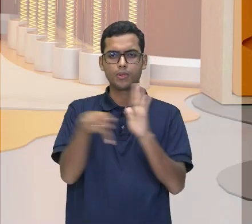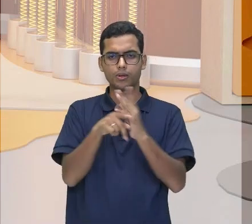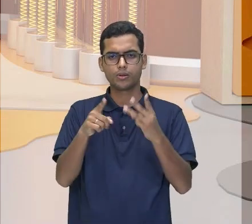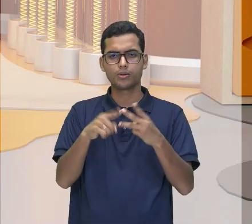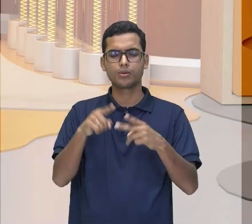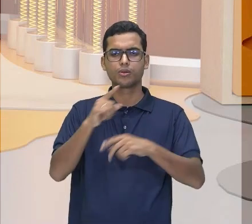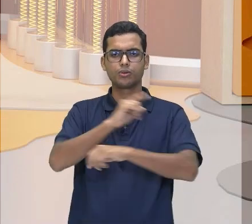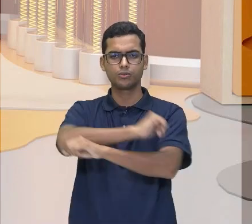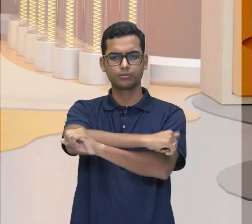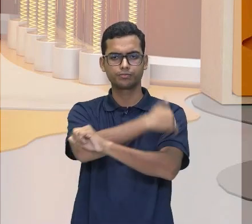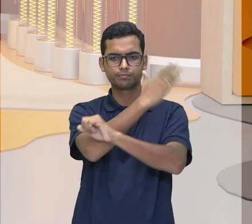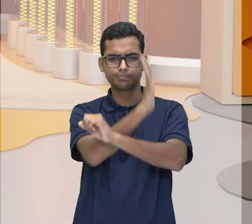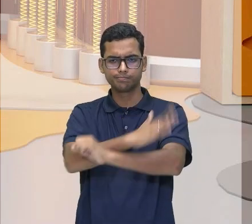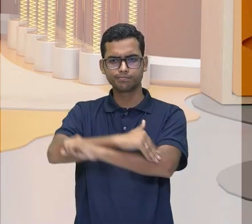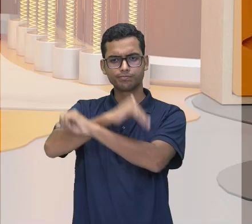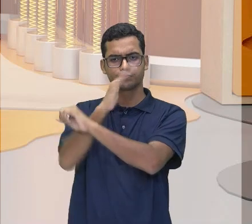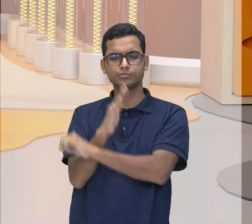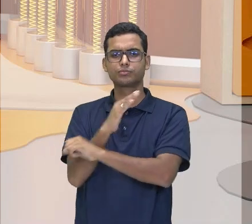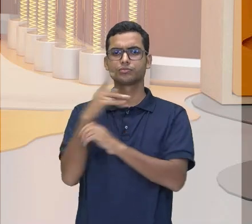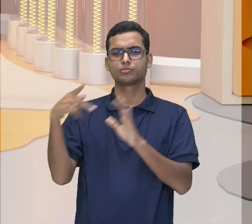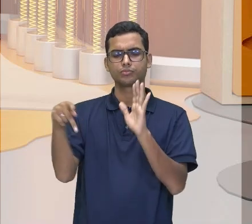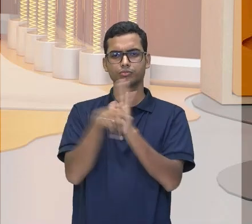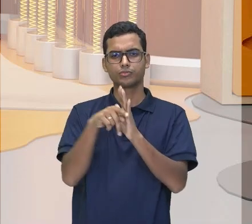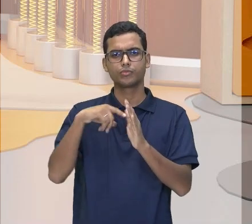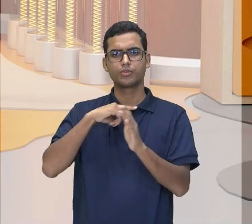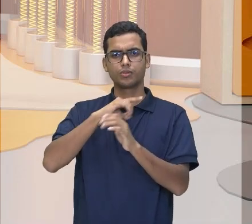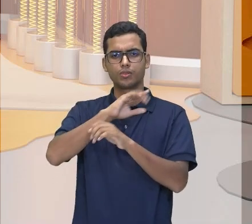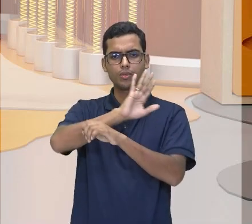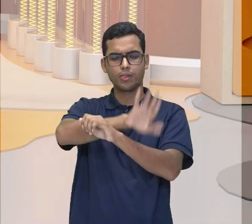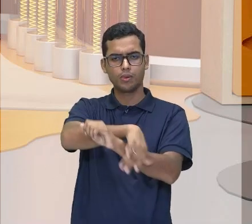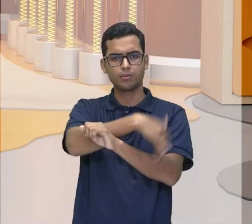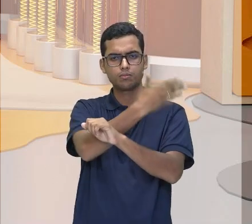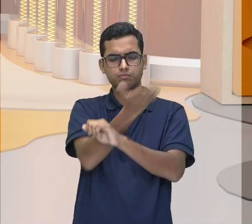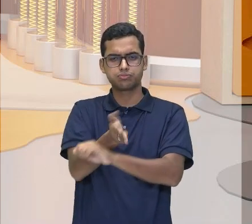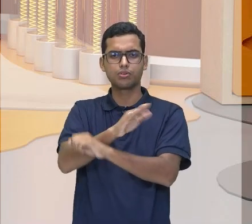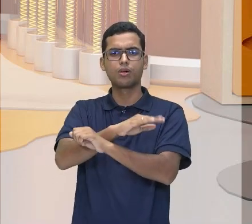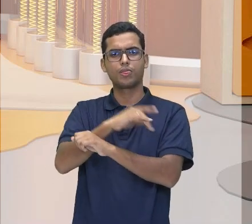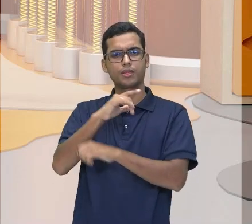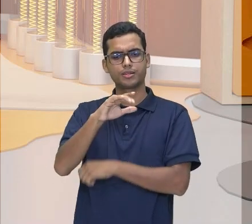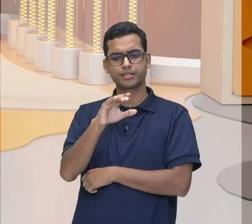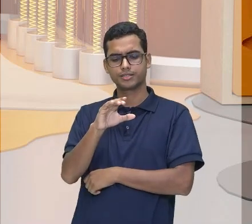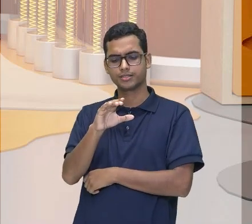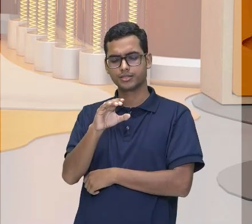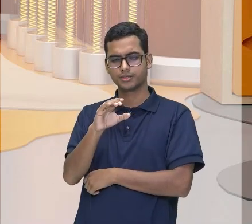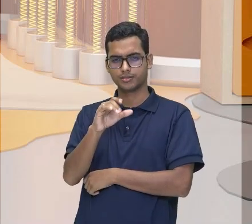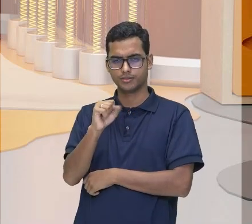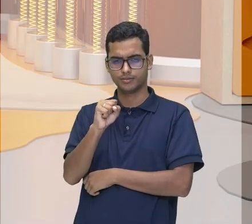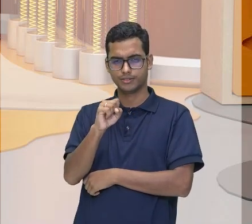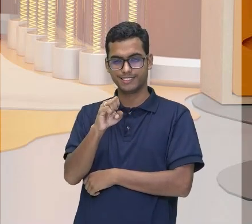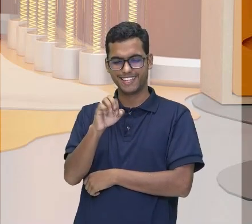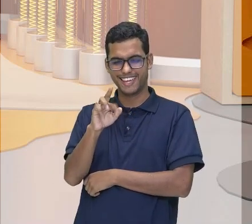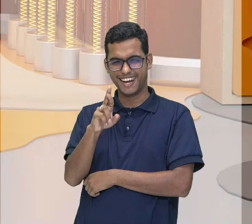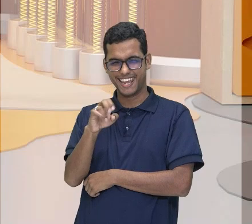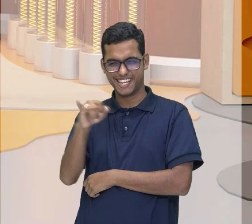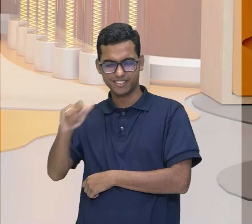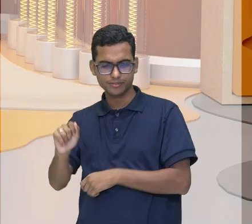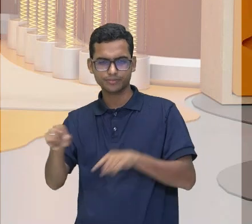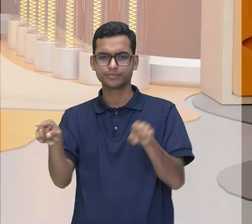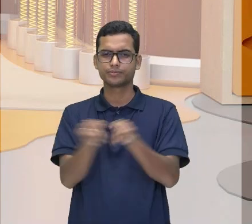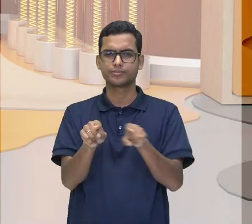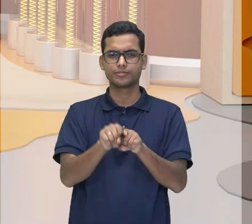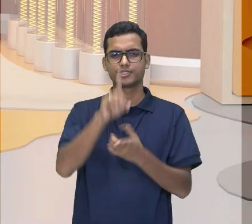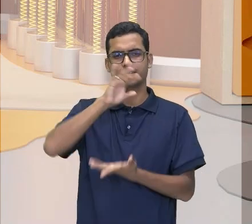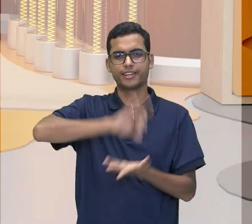o Novo Mundo era uma área que eles não conheciam. Então, quando eles encontraram essas novas terras, deram o nome de